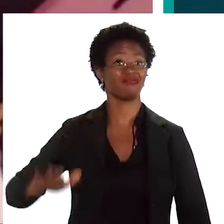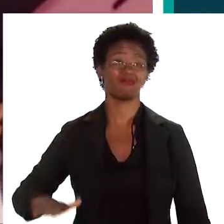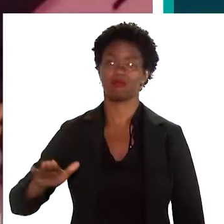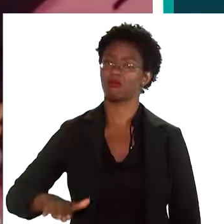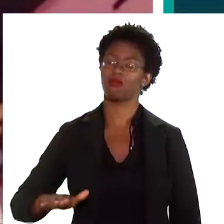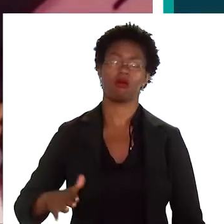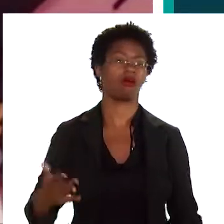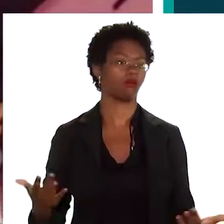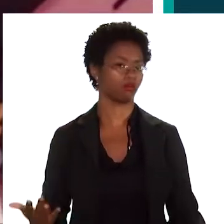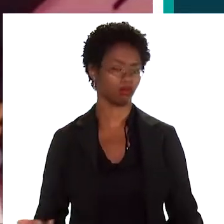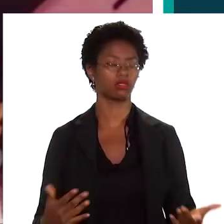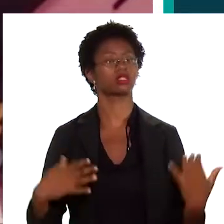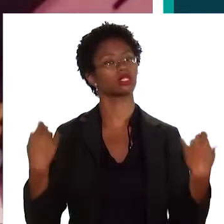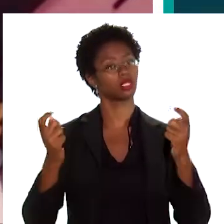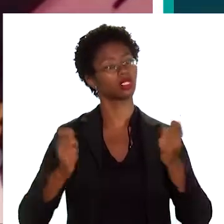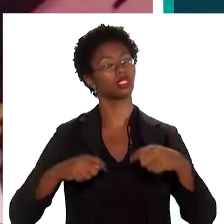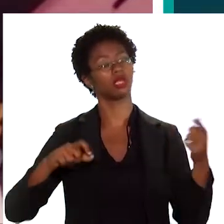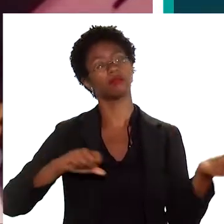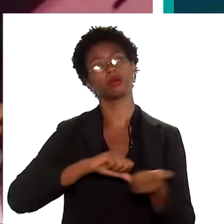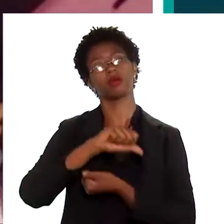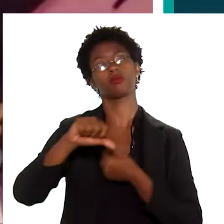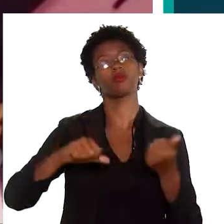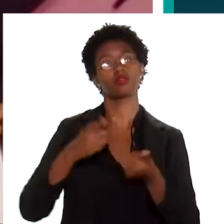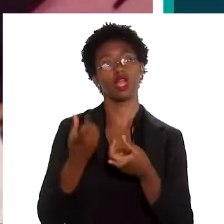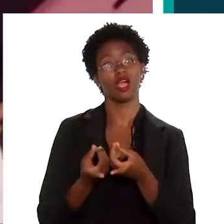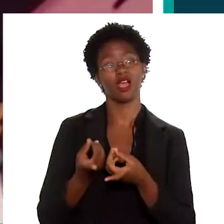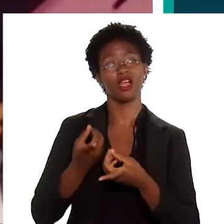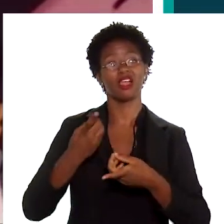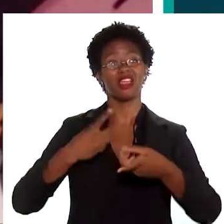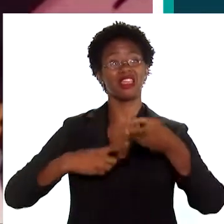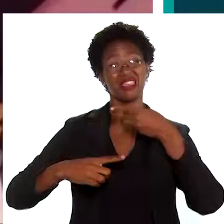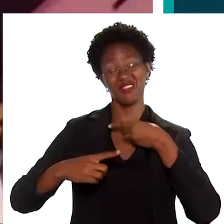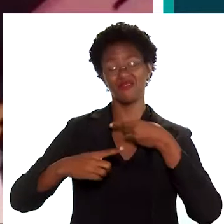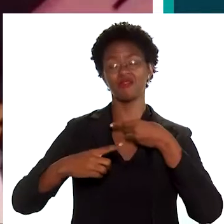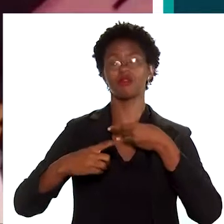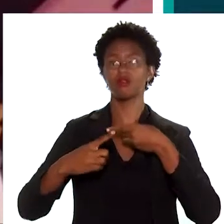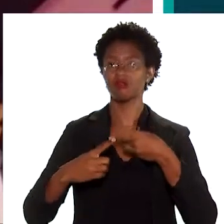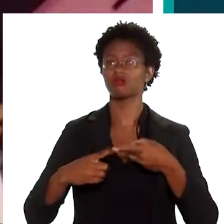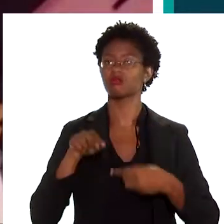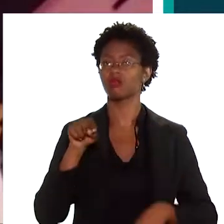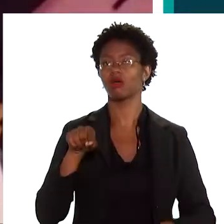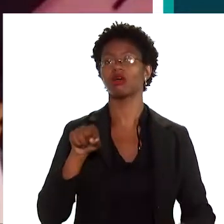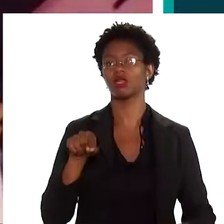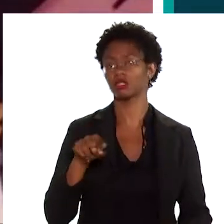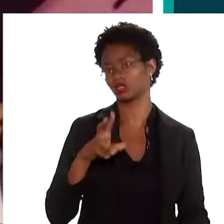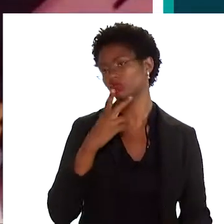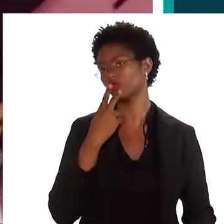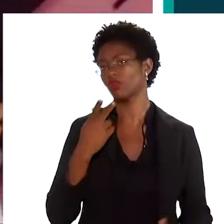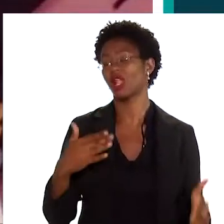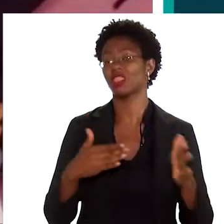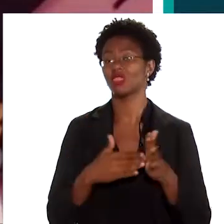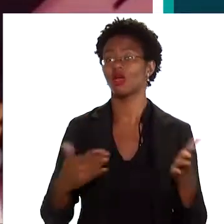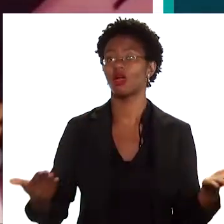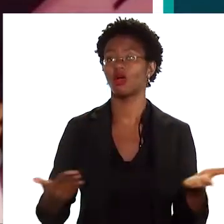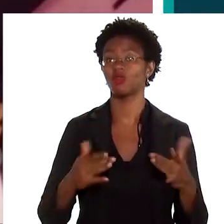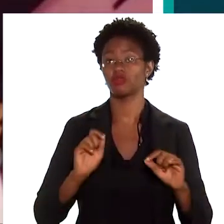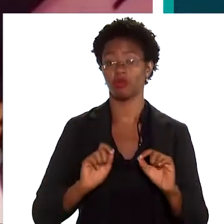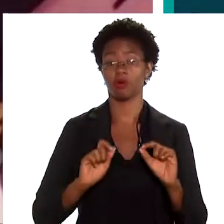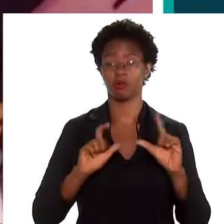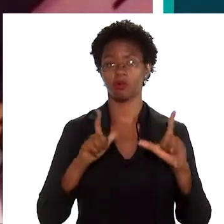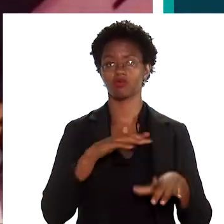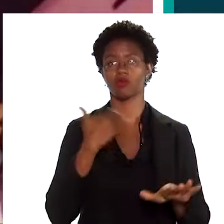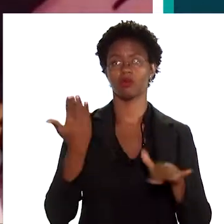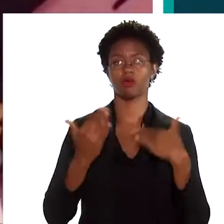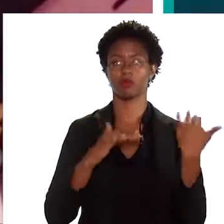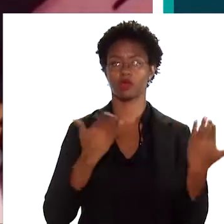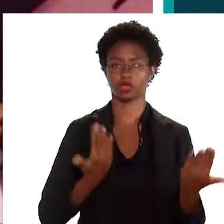vai mudar essa história e inverter essa tendência que a gente ainda tem até hoje de